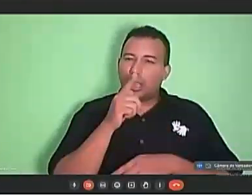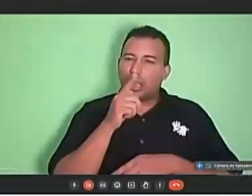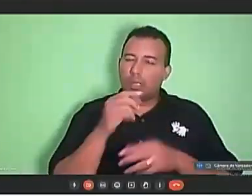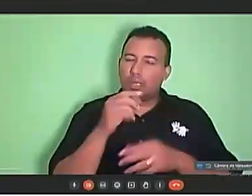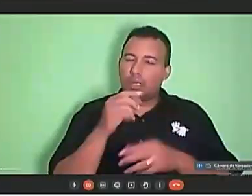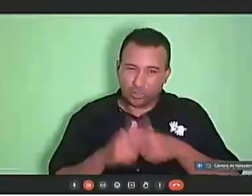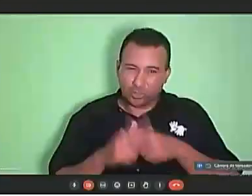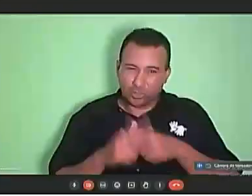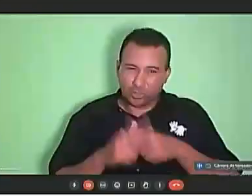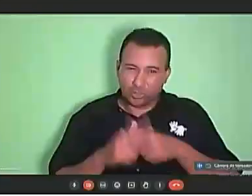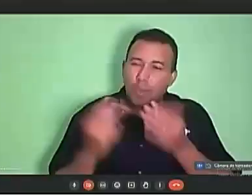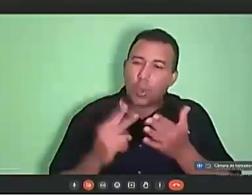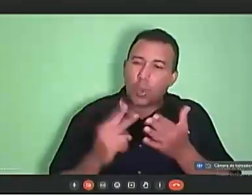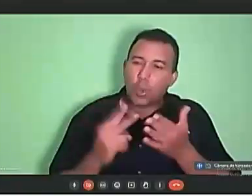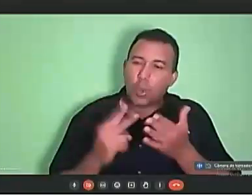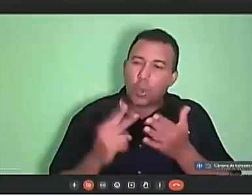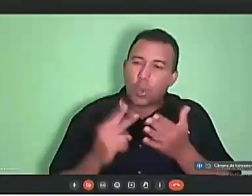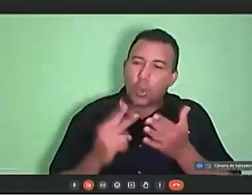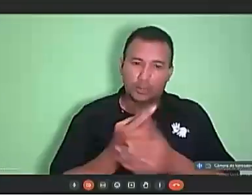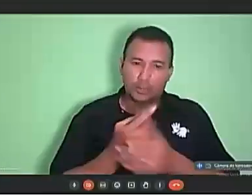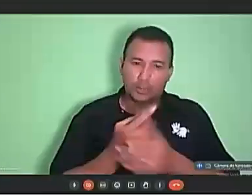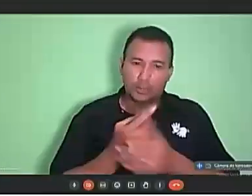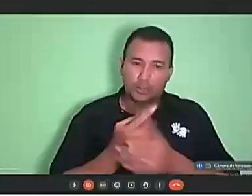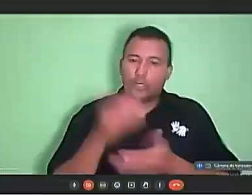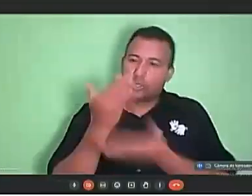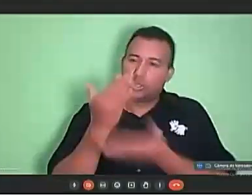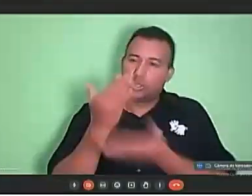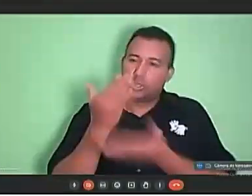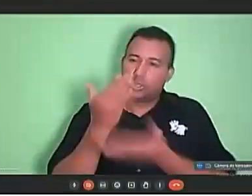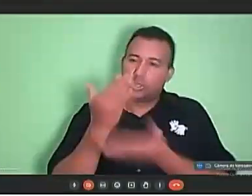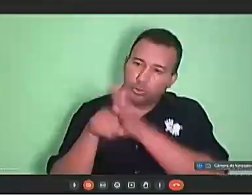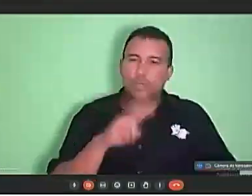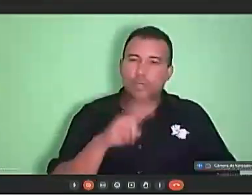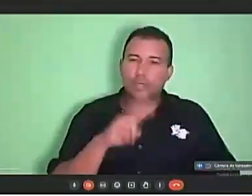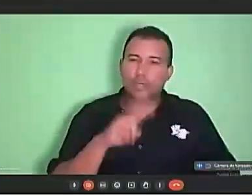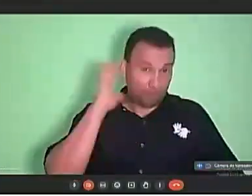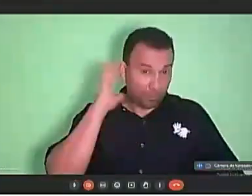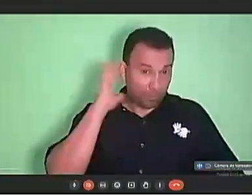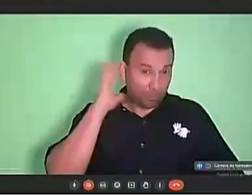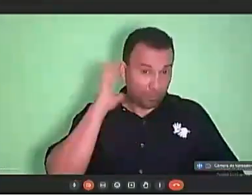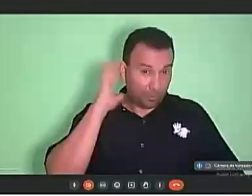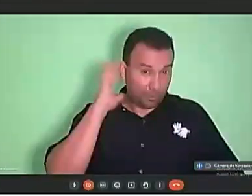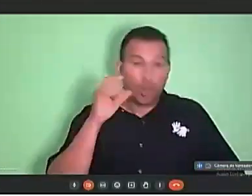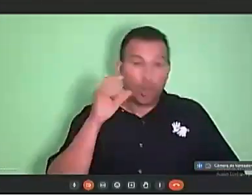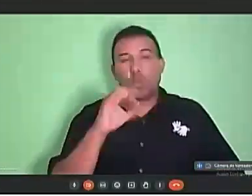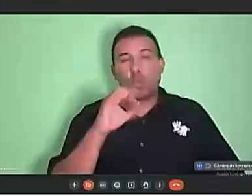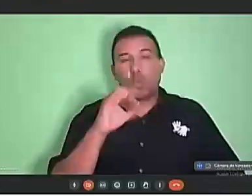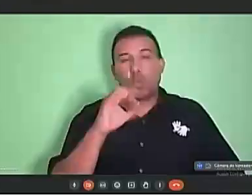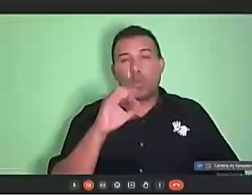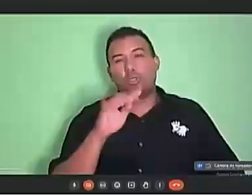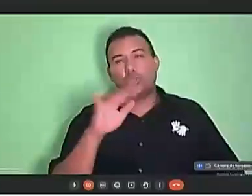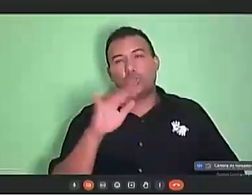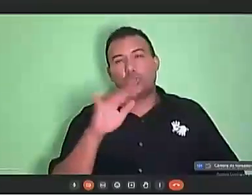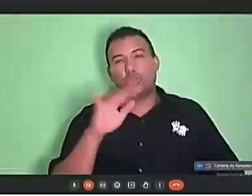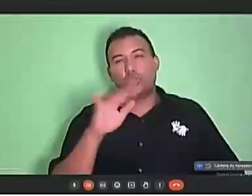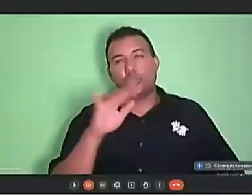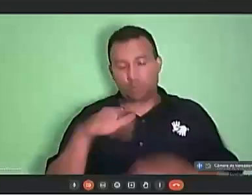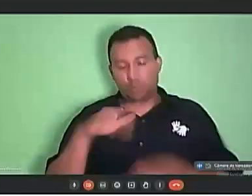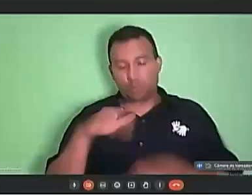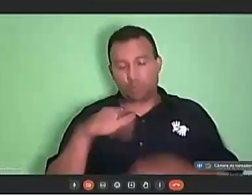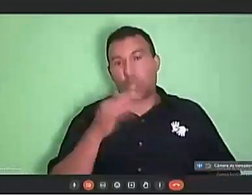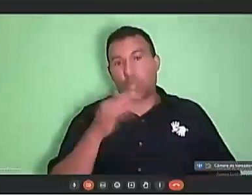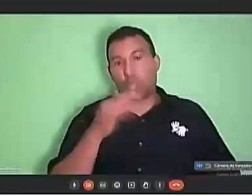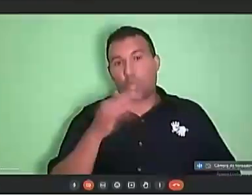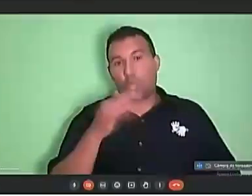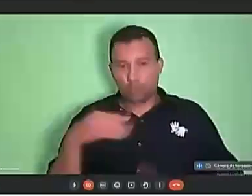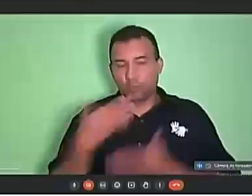no LACTEC, no Centro de Hidráulica da Universidade Federal do Paraná, lá em Curitiba. Eu fui o coordenador desse estudo e é essa